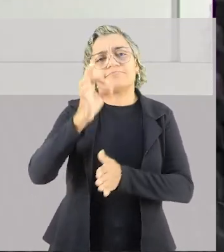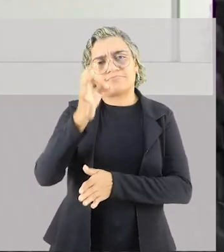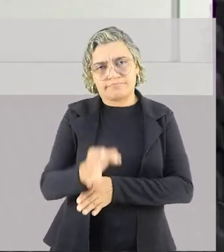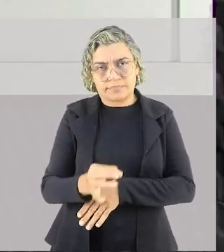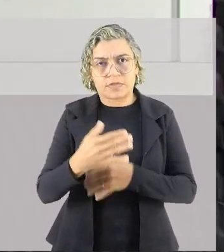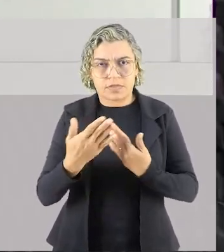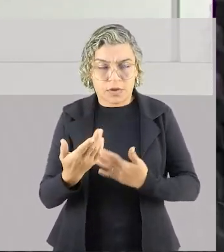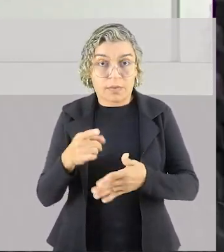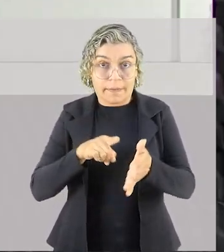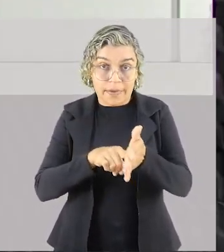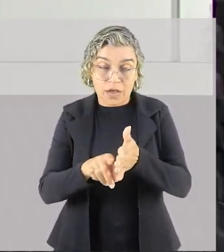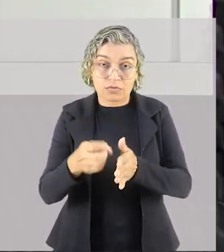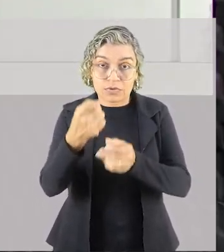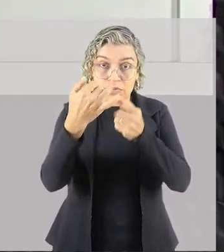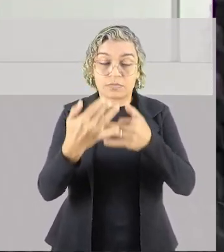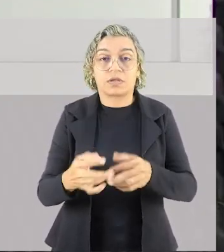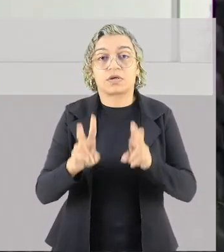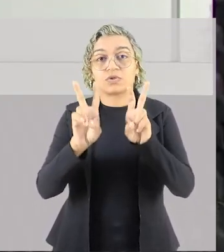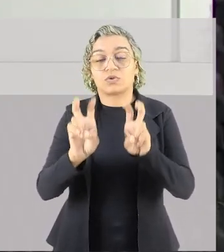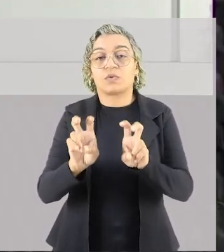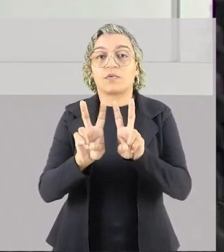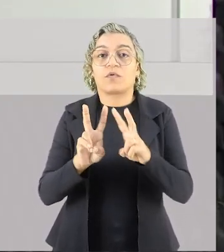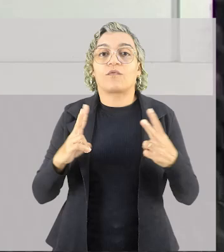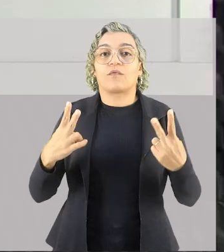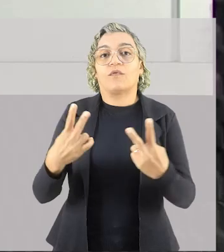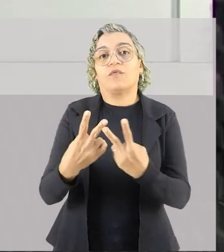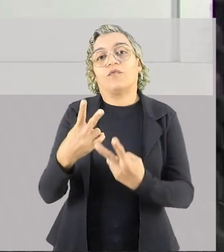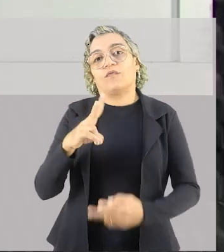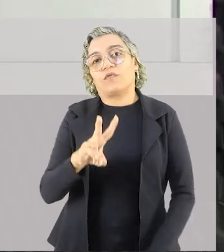fala que o volume do cubo